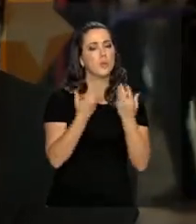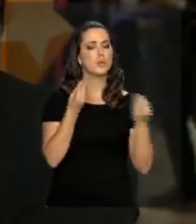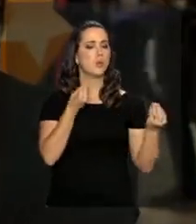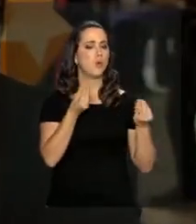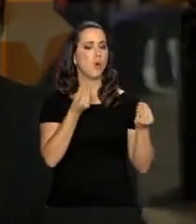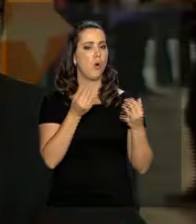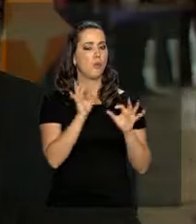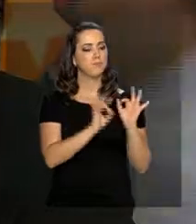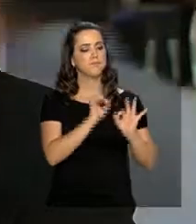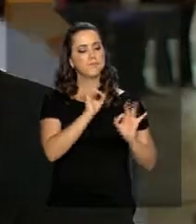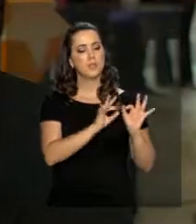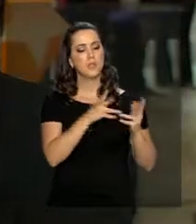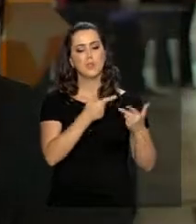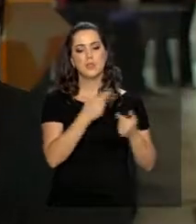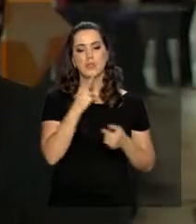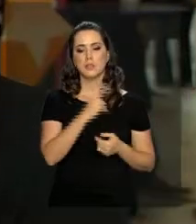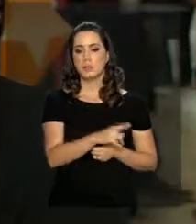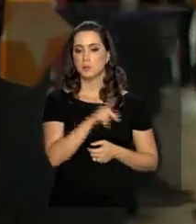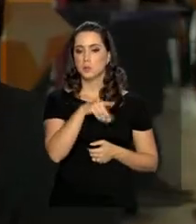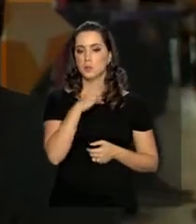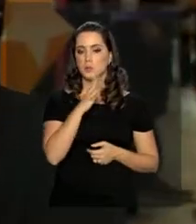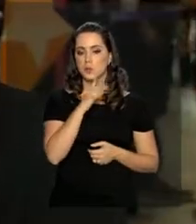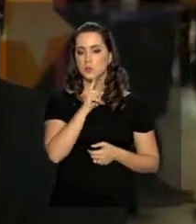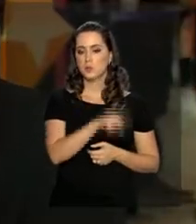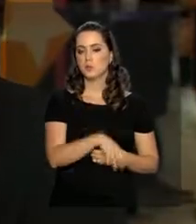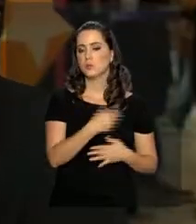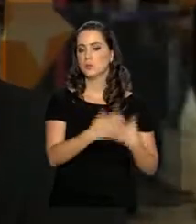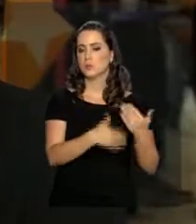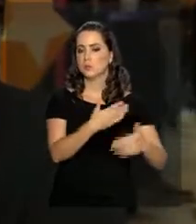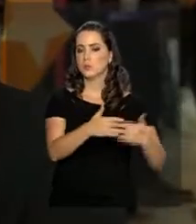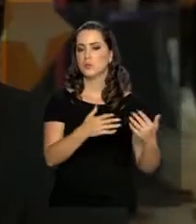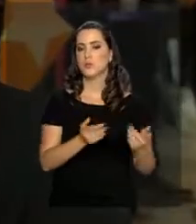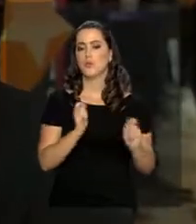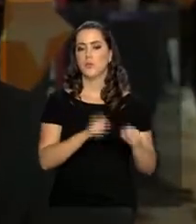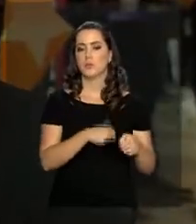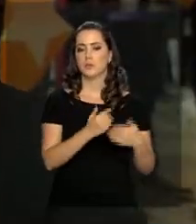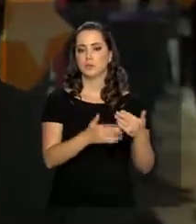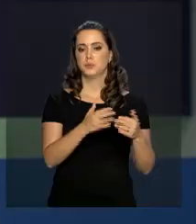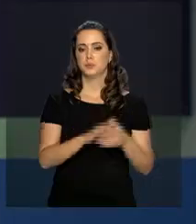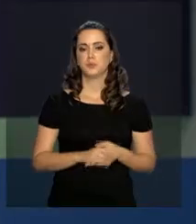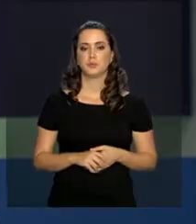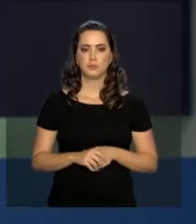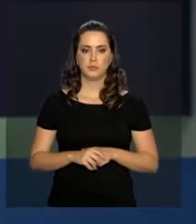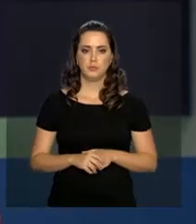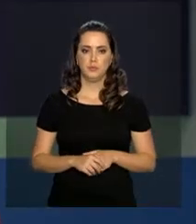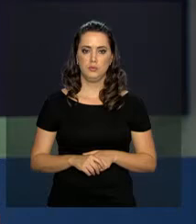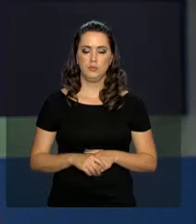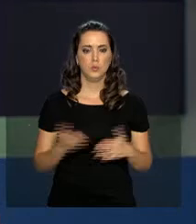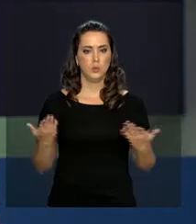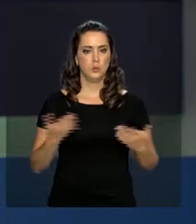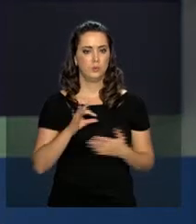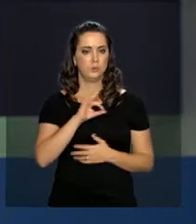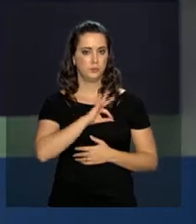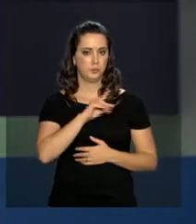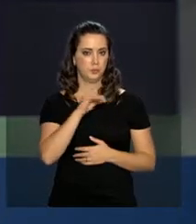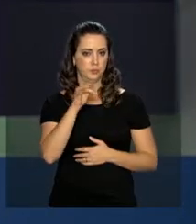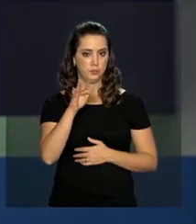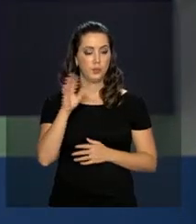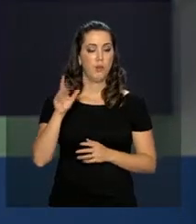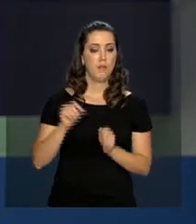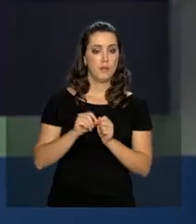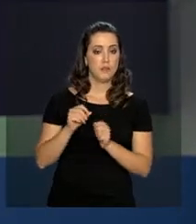um experimento em que gerasse um resultado um conhecimento e esse conhecimento pudesse produzir usado hoje a polícia federal